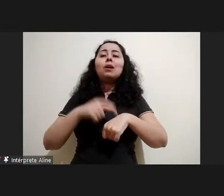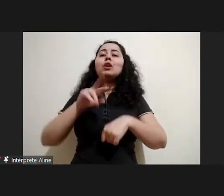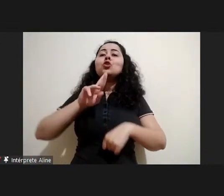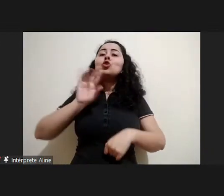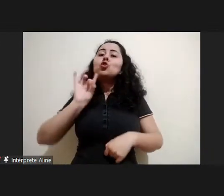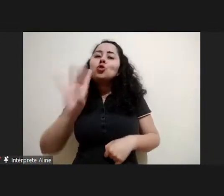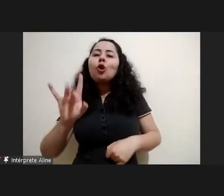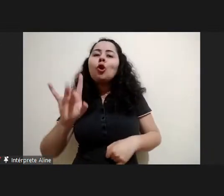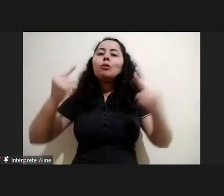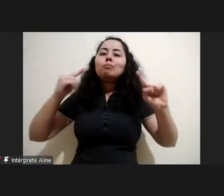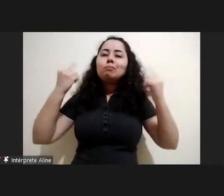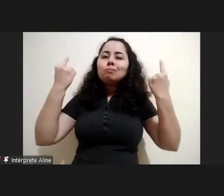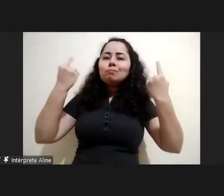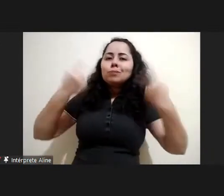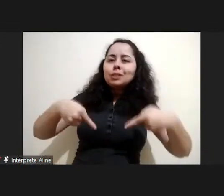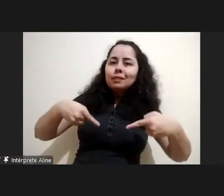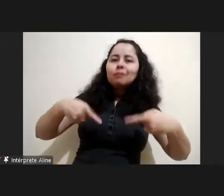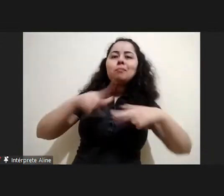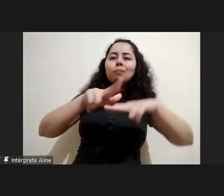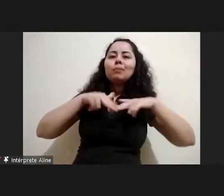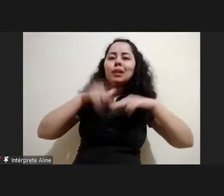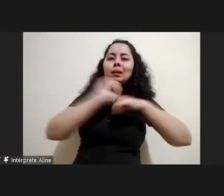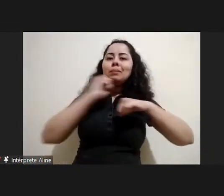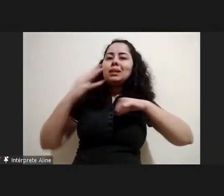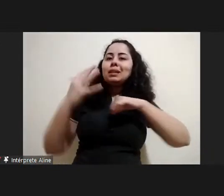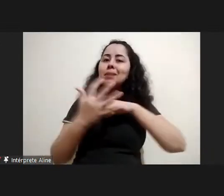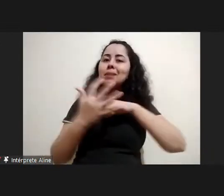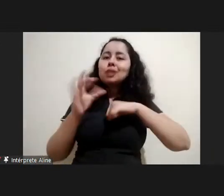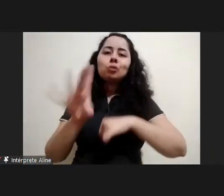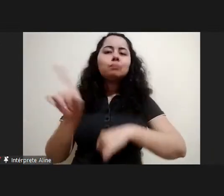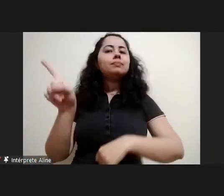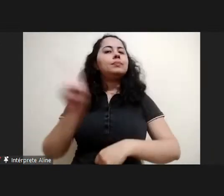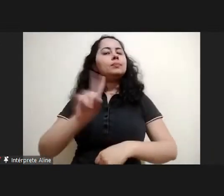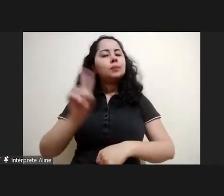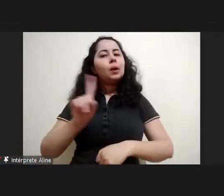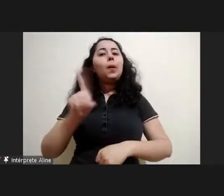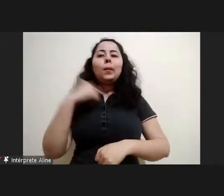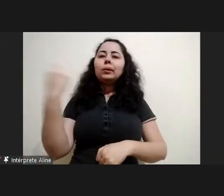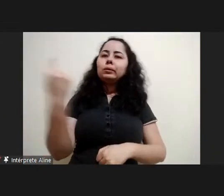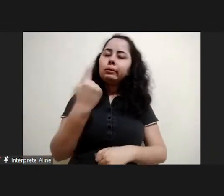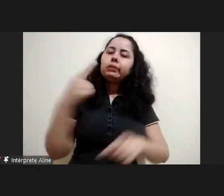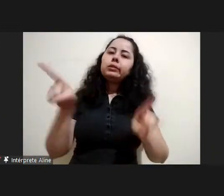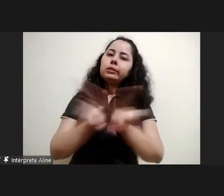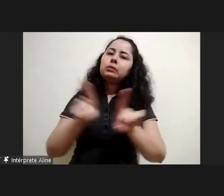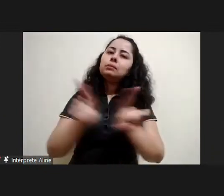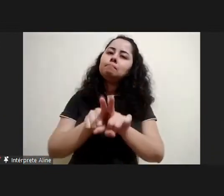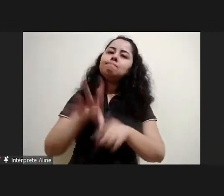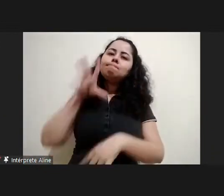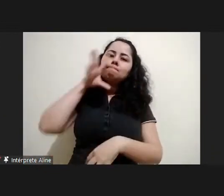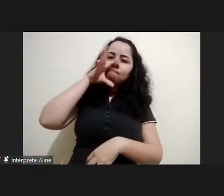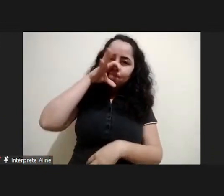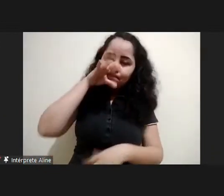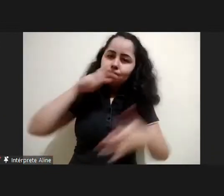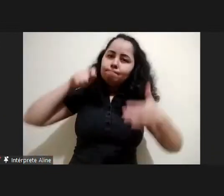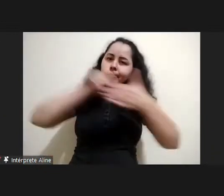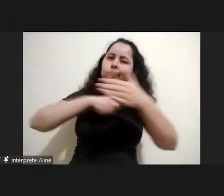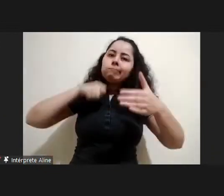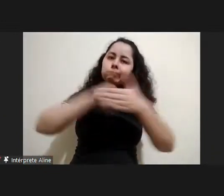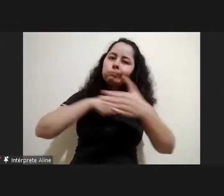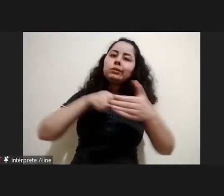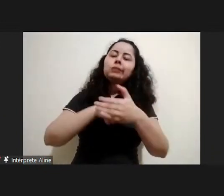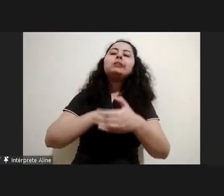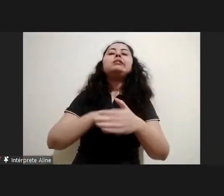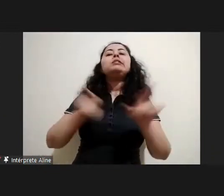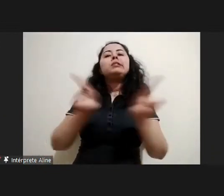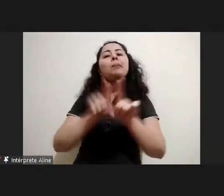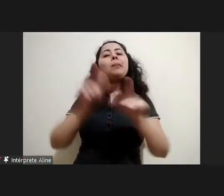gerados pela pandemia. Nós também estamos enfrentando a maior crise orçamentária da nossa